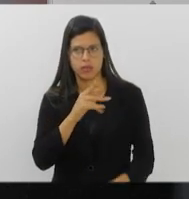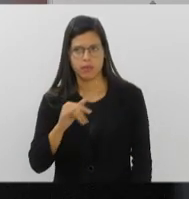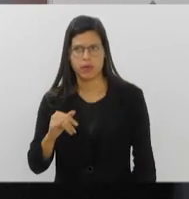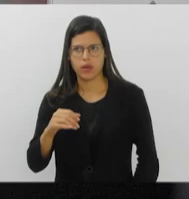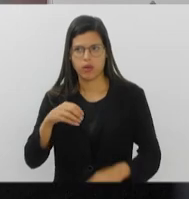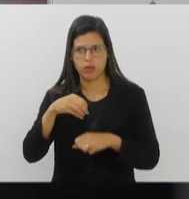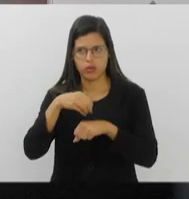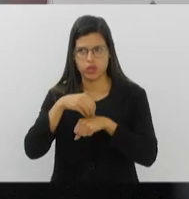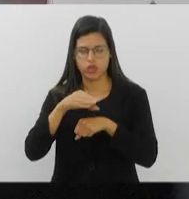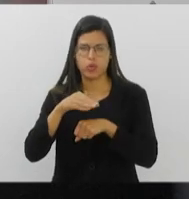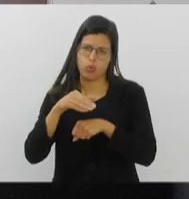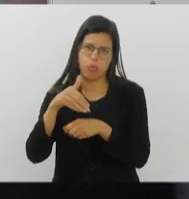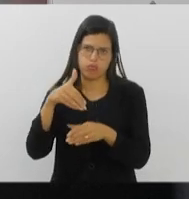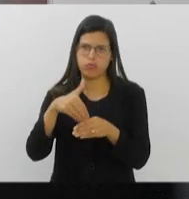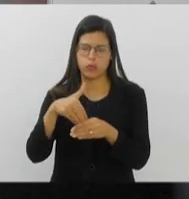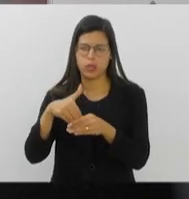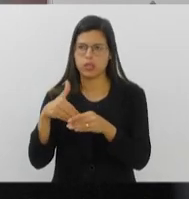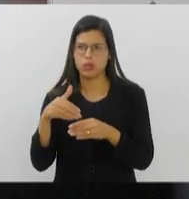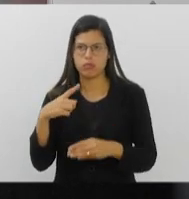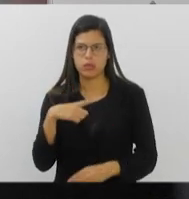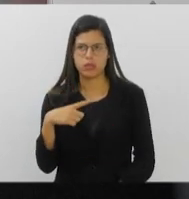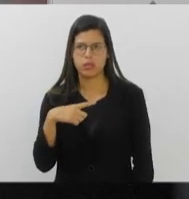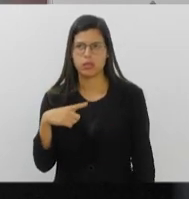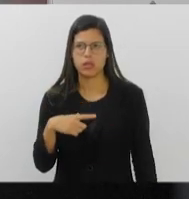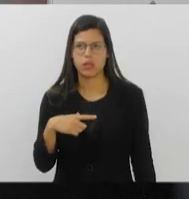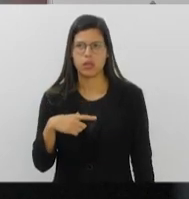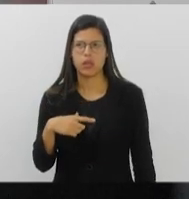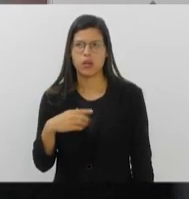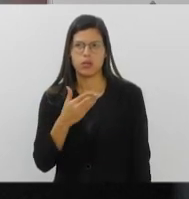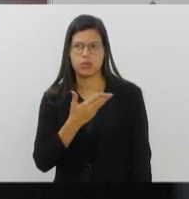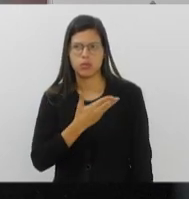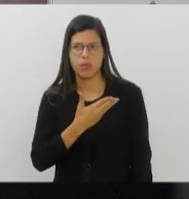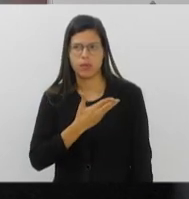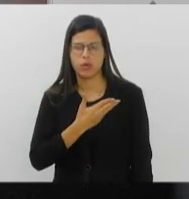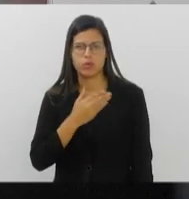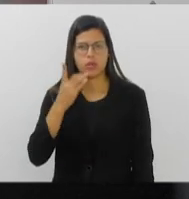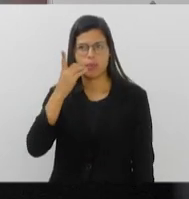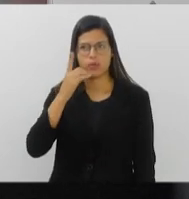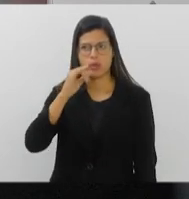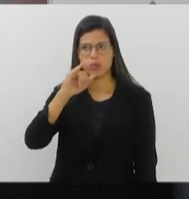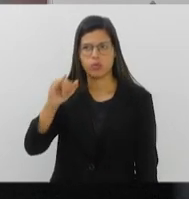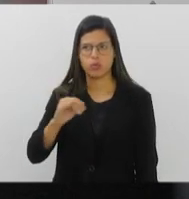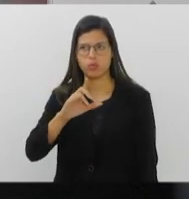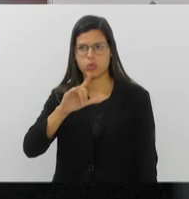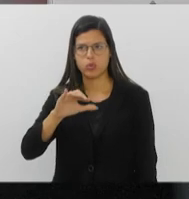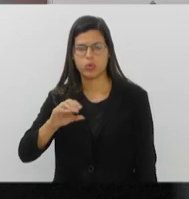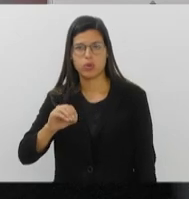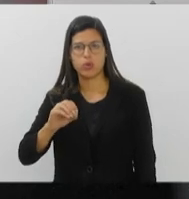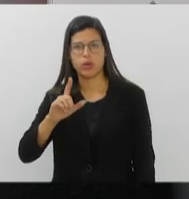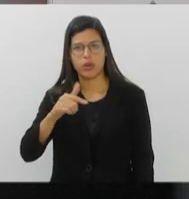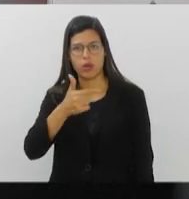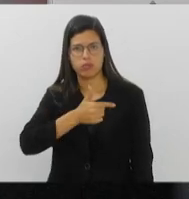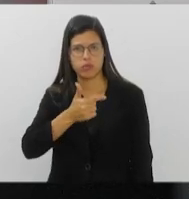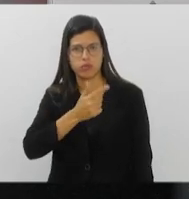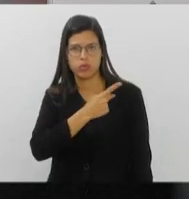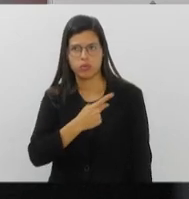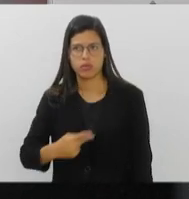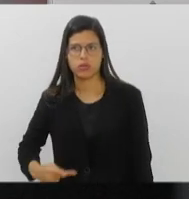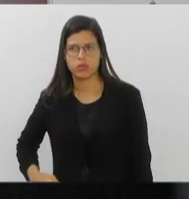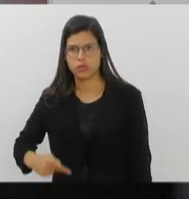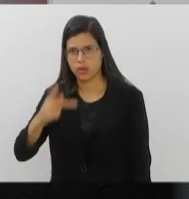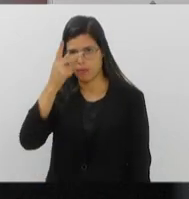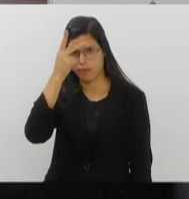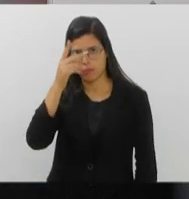coloco aqui em votação, o nosso querido amigo deputado Júlio Rocha, que é o vice-presidente da Comissão da Pessoa com